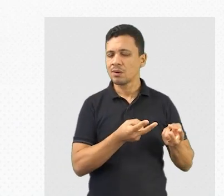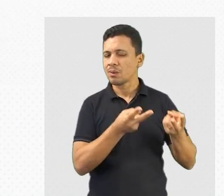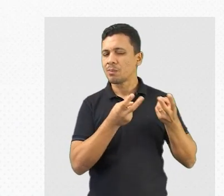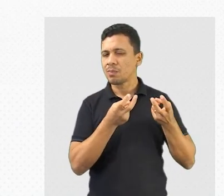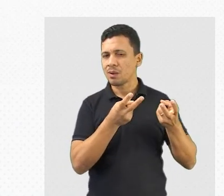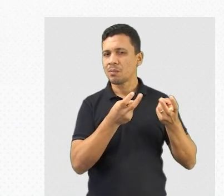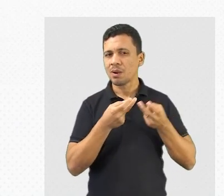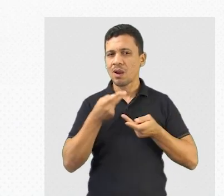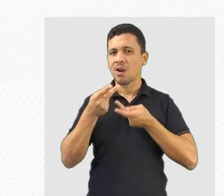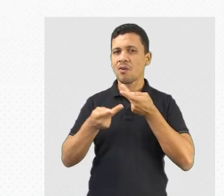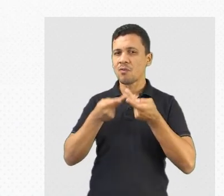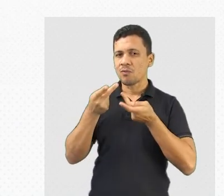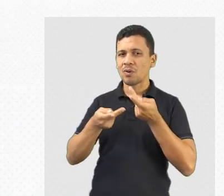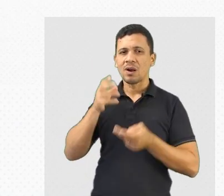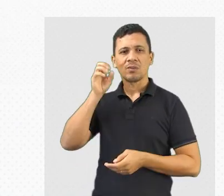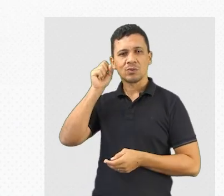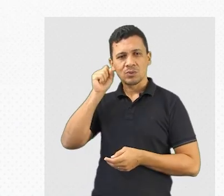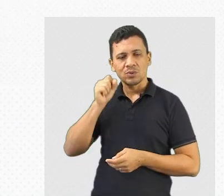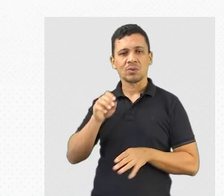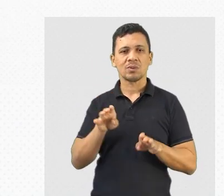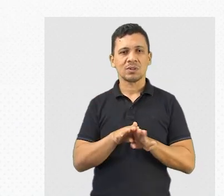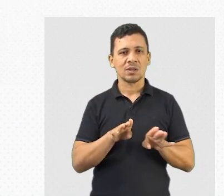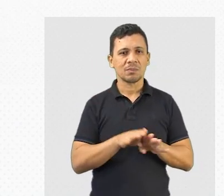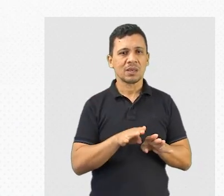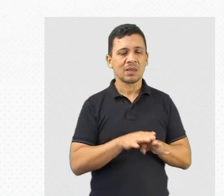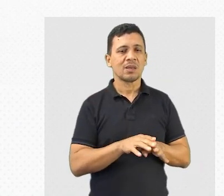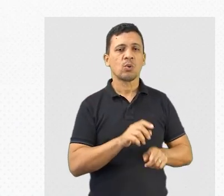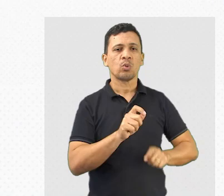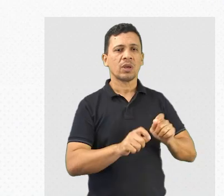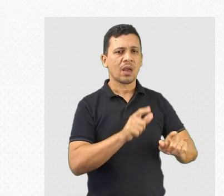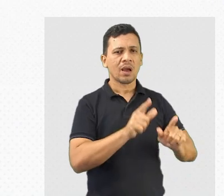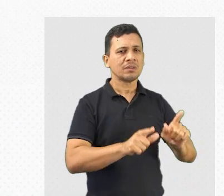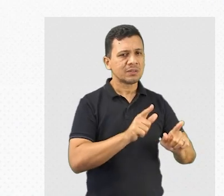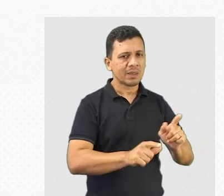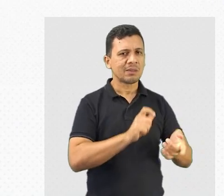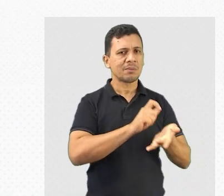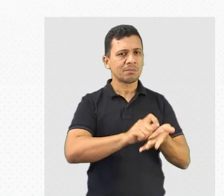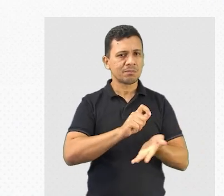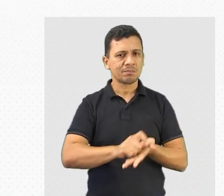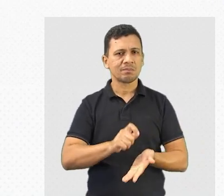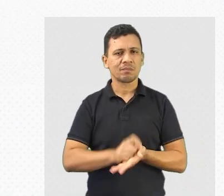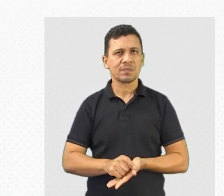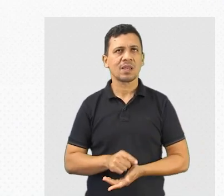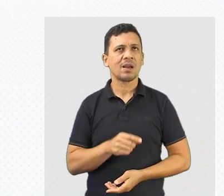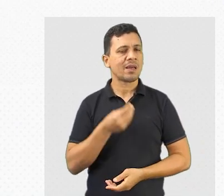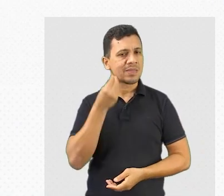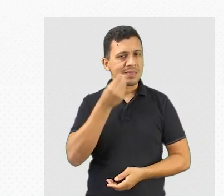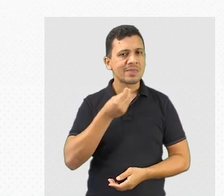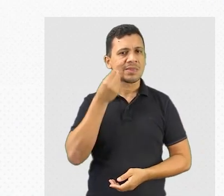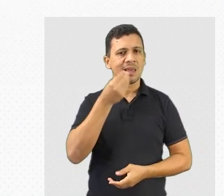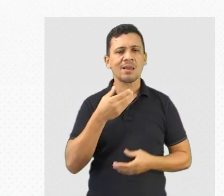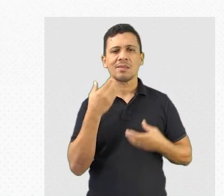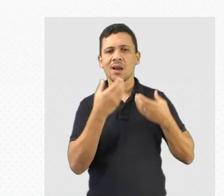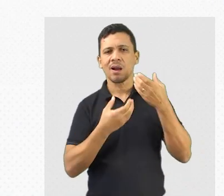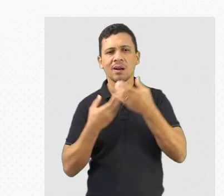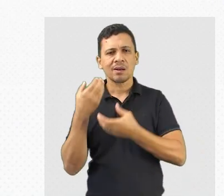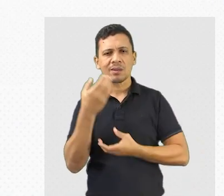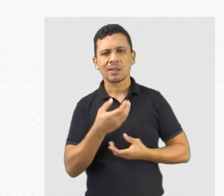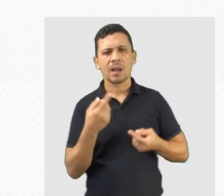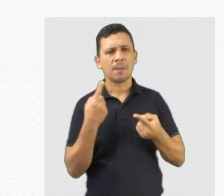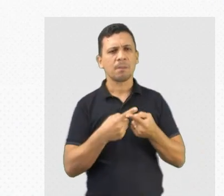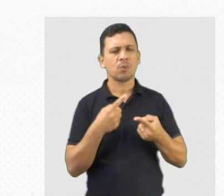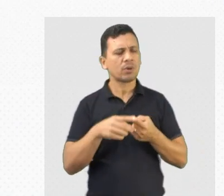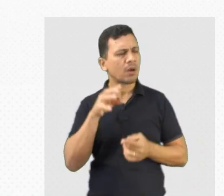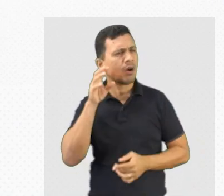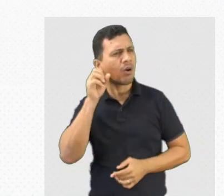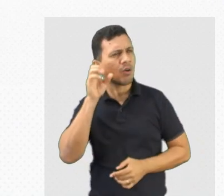está ouvindo. Você transcreve, por exemplo, a letra. Você acompanha a letra da música porque você gosta daquilo que você está